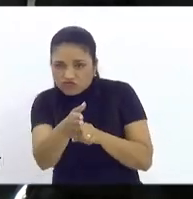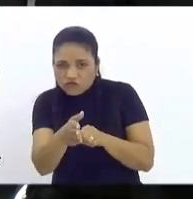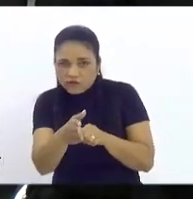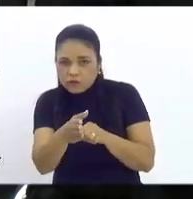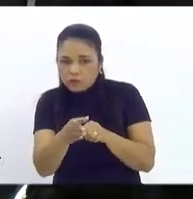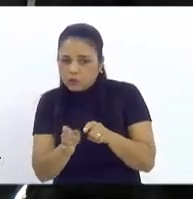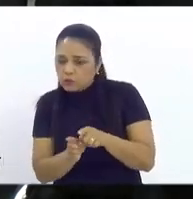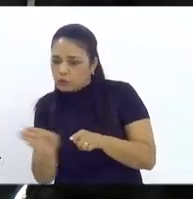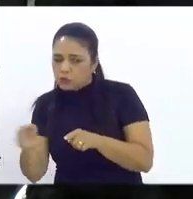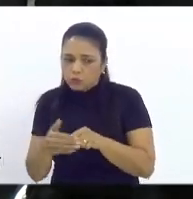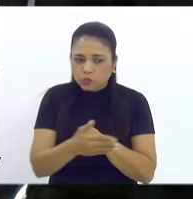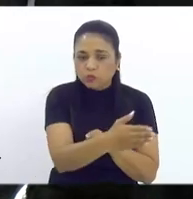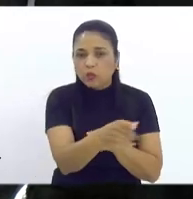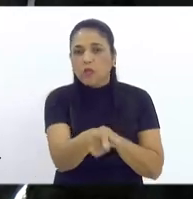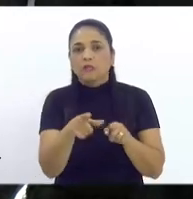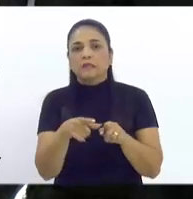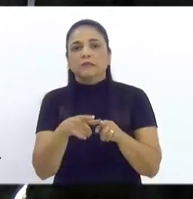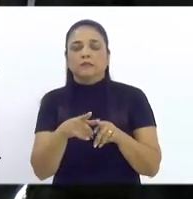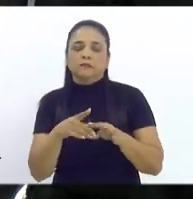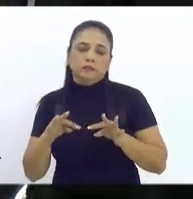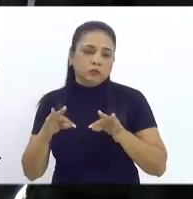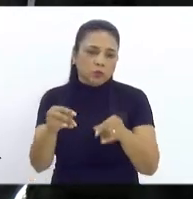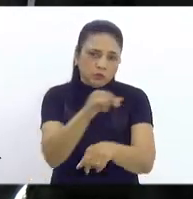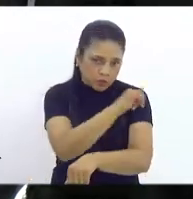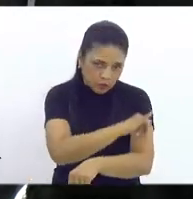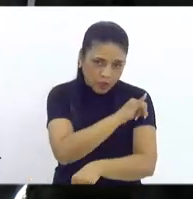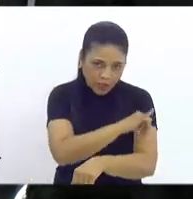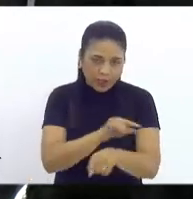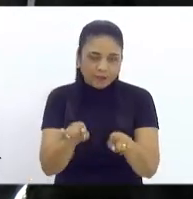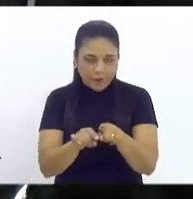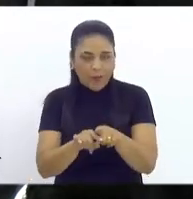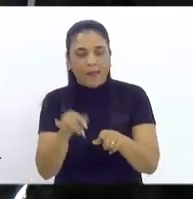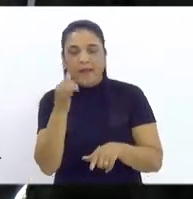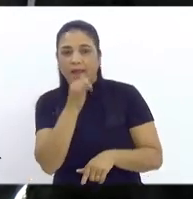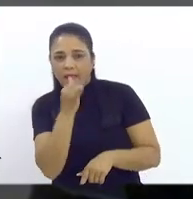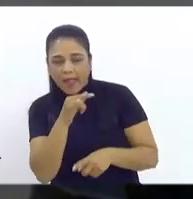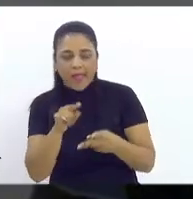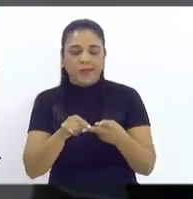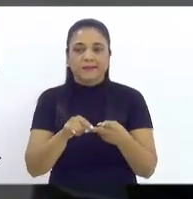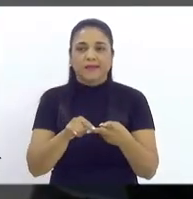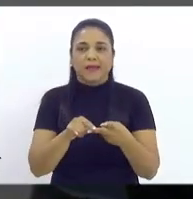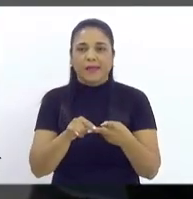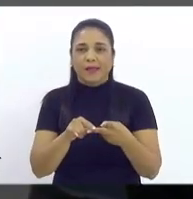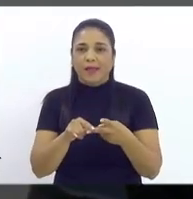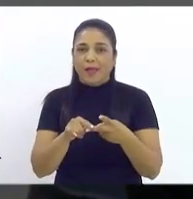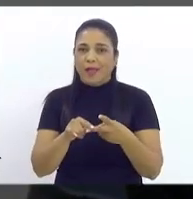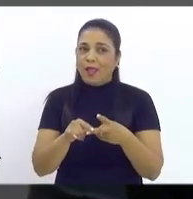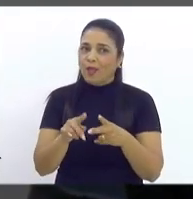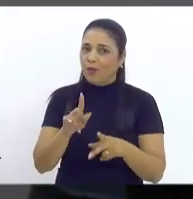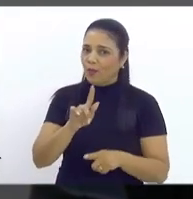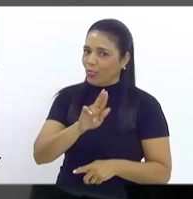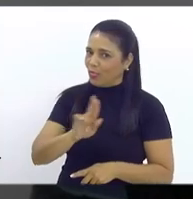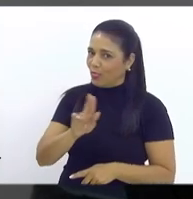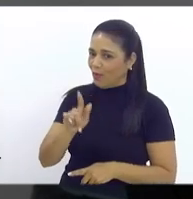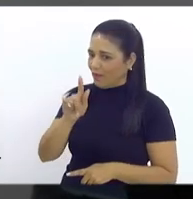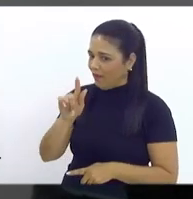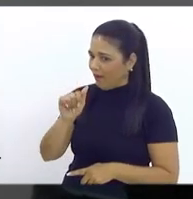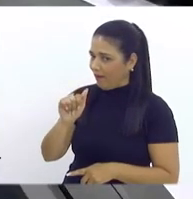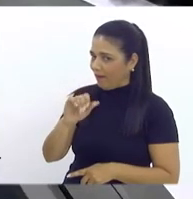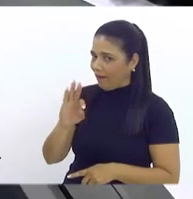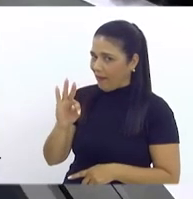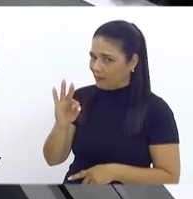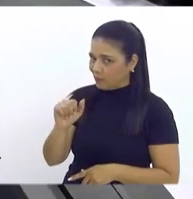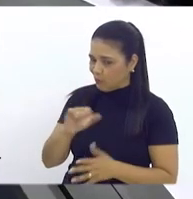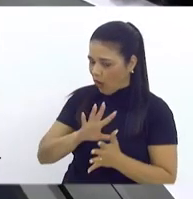nas redes elétricas do Rio de Janeiro, em águas também. A gente também passa isso, gato, por essa situação. O gato, roubo, também, popularmente gato, conhecido também, como